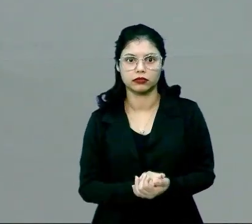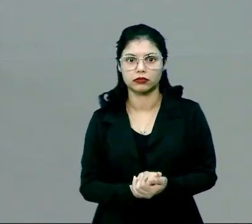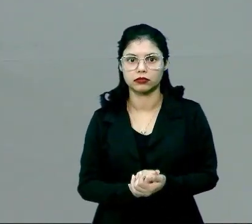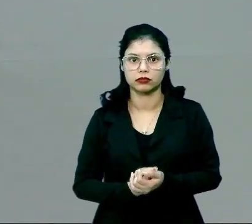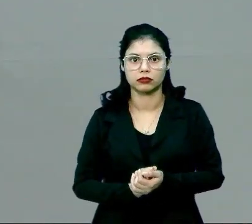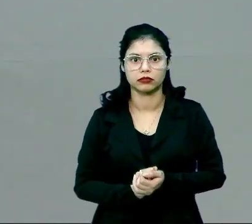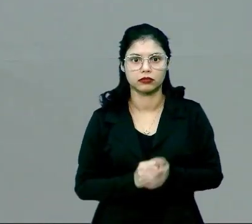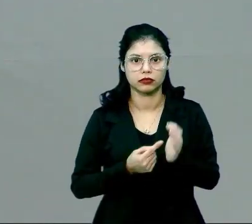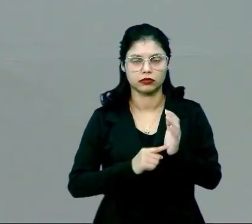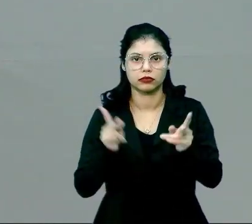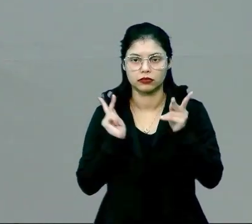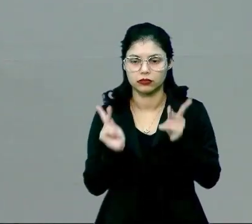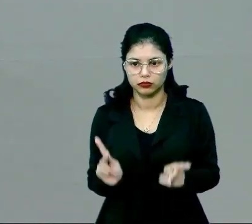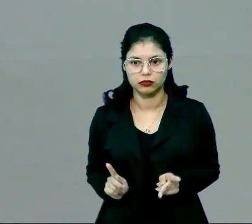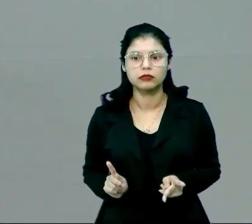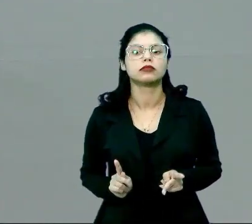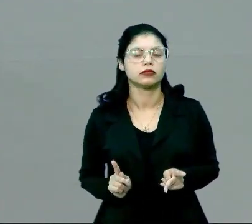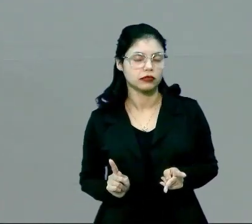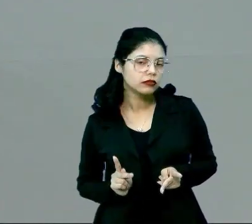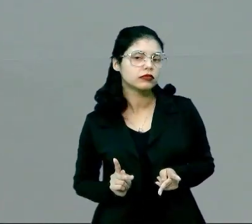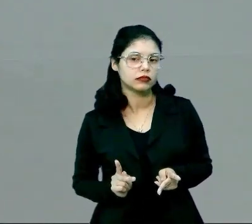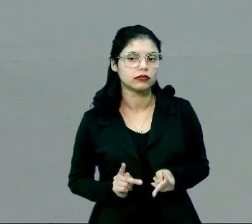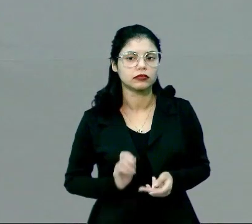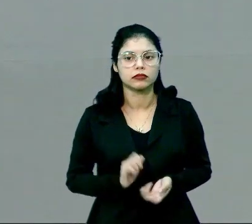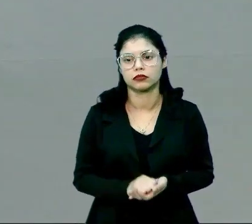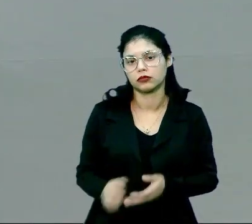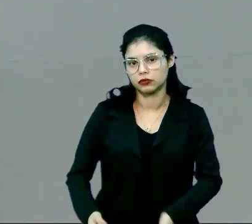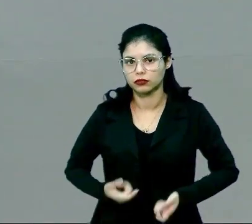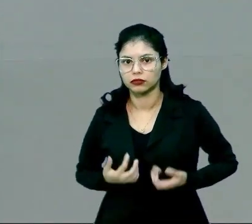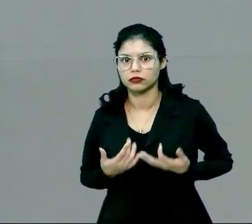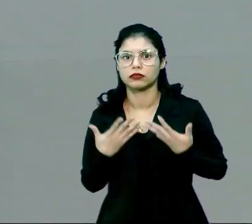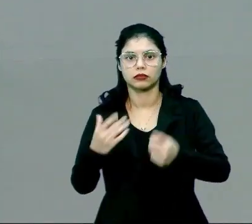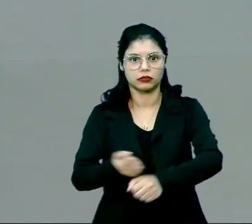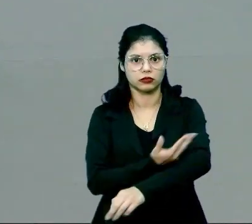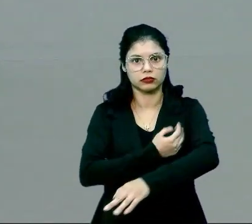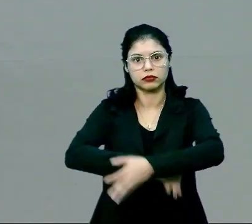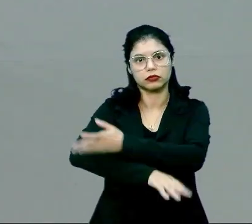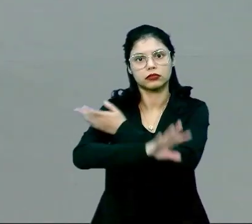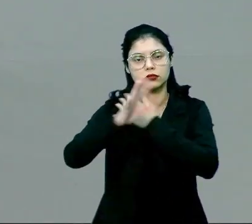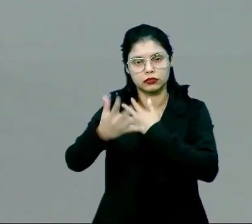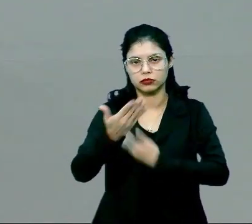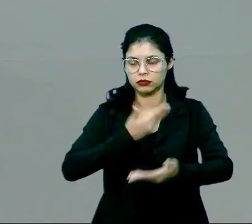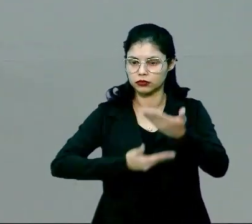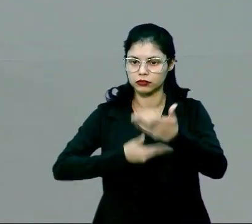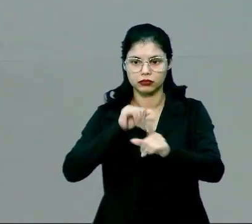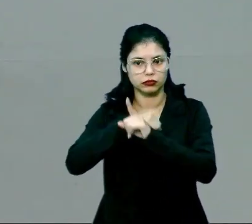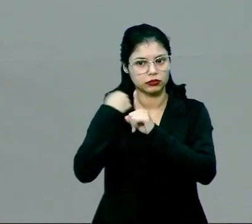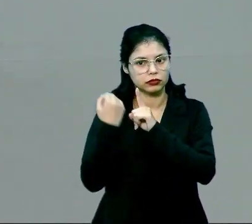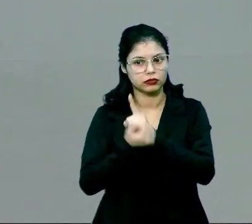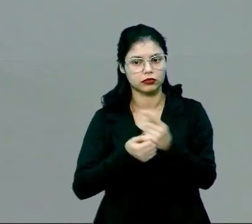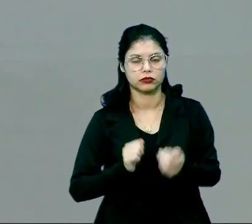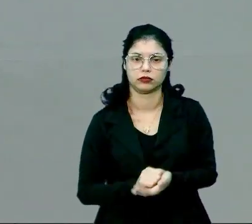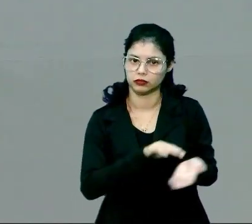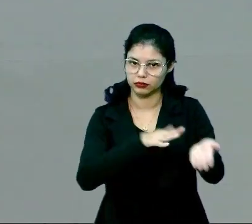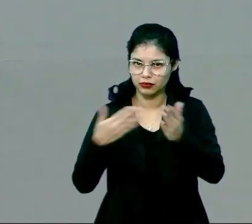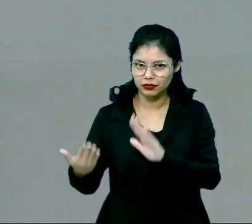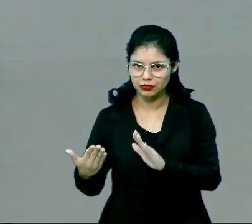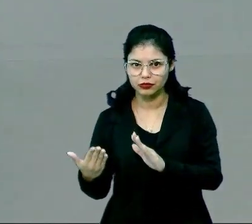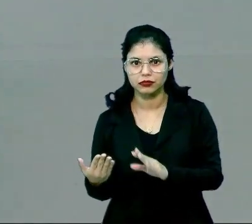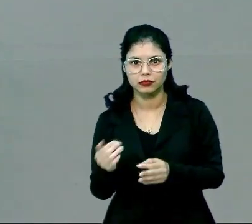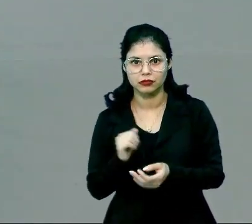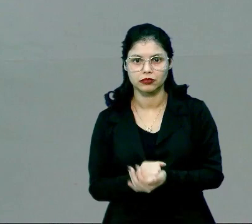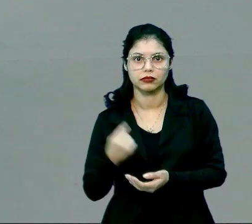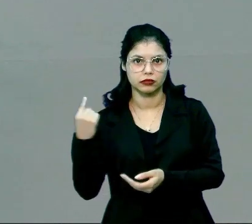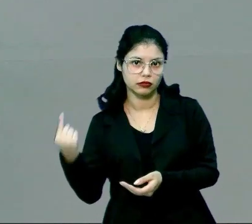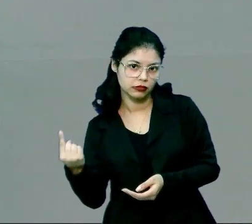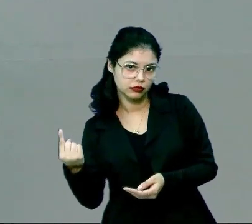nosso comportamento, Nossas emoções, a nossa interação social. Então, a partir do momento que ele